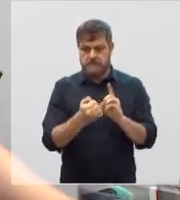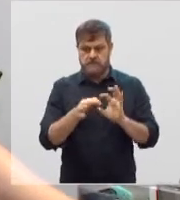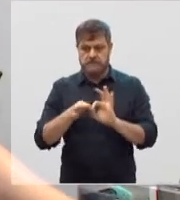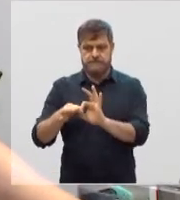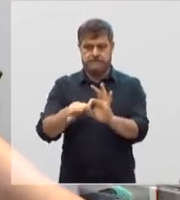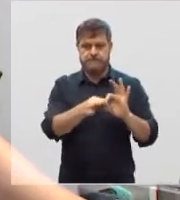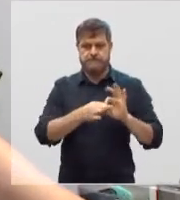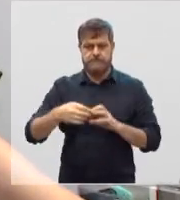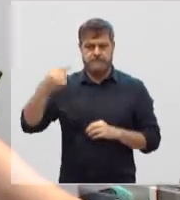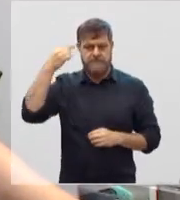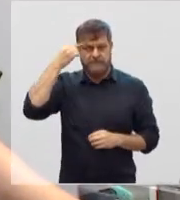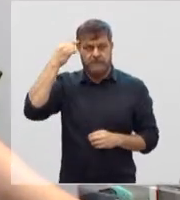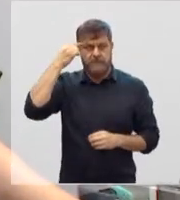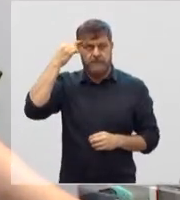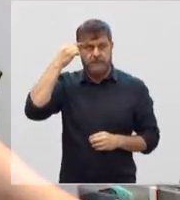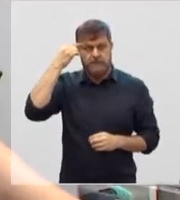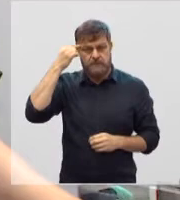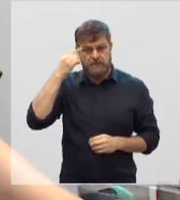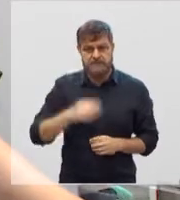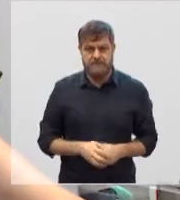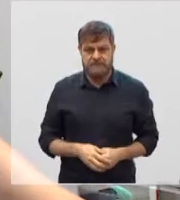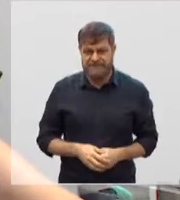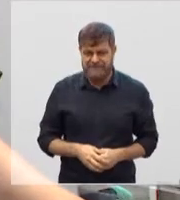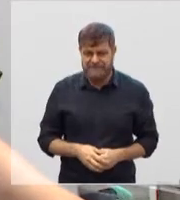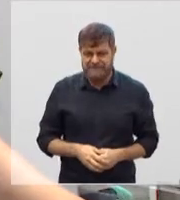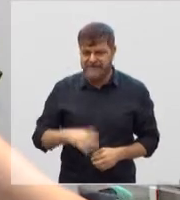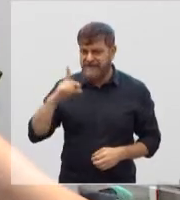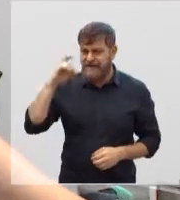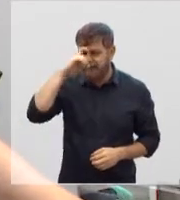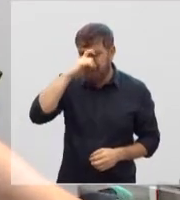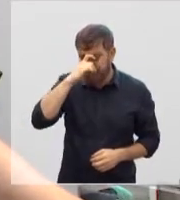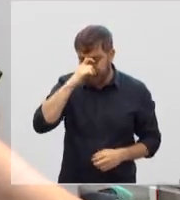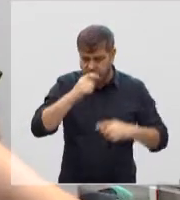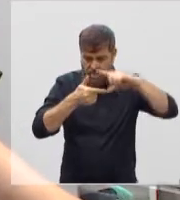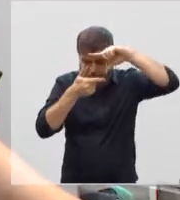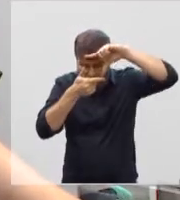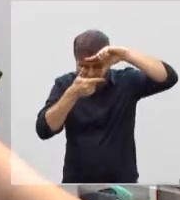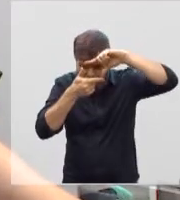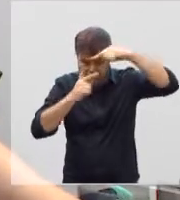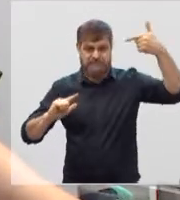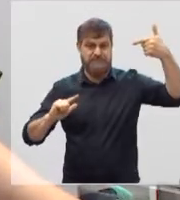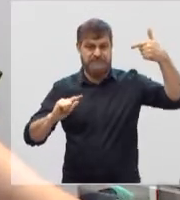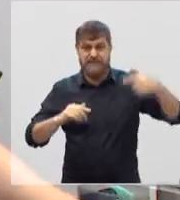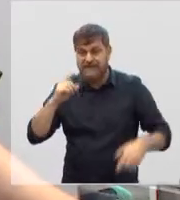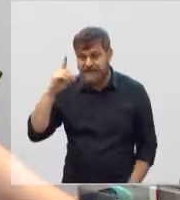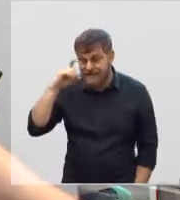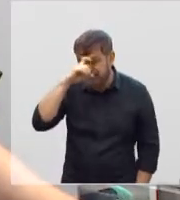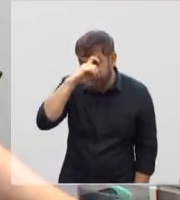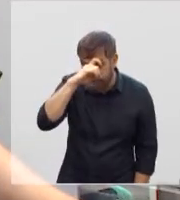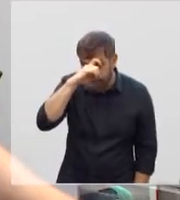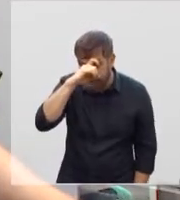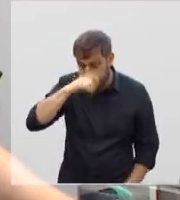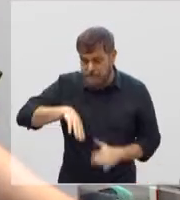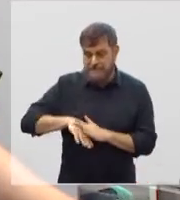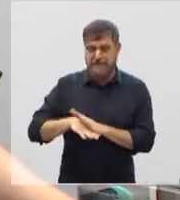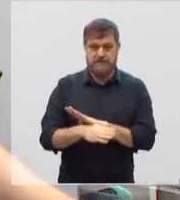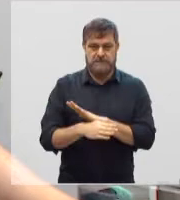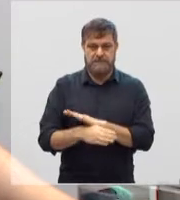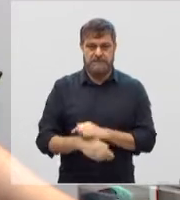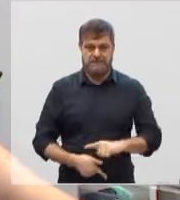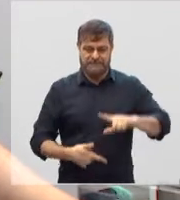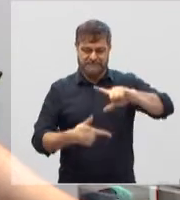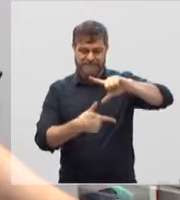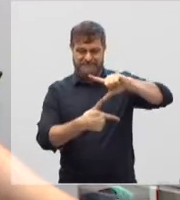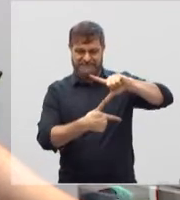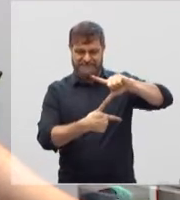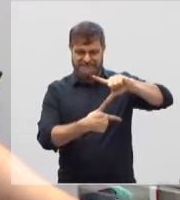esse pensamento. Não é fácil você desconstruir velhos hábitos e velhas ideias e velhos